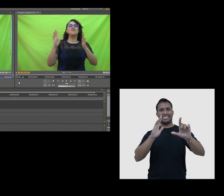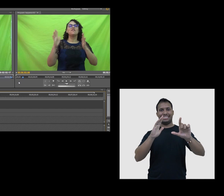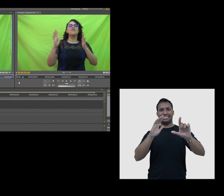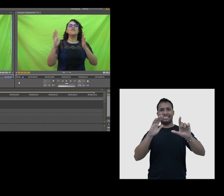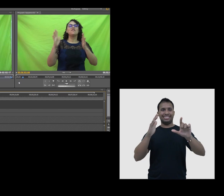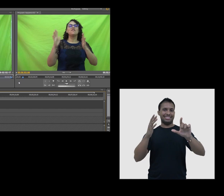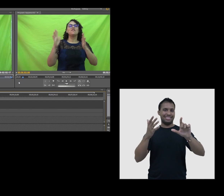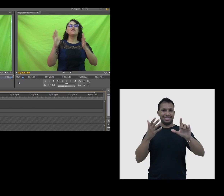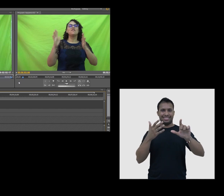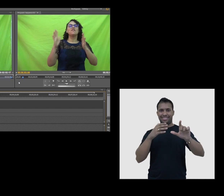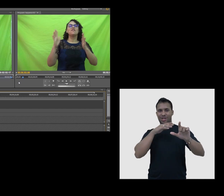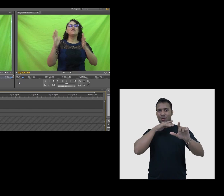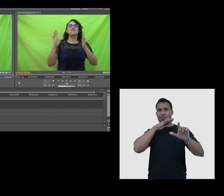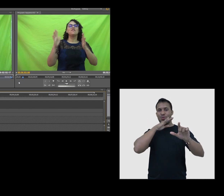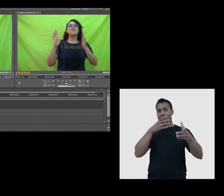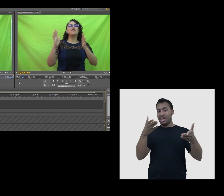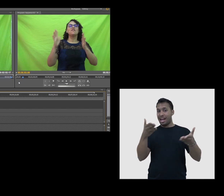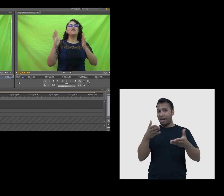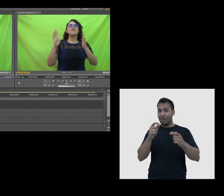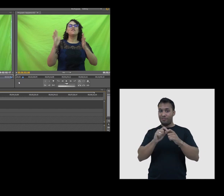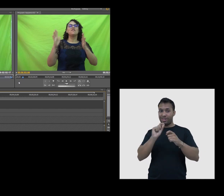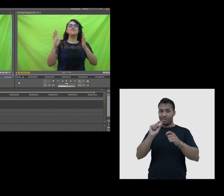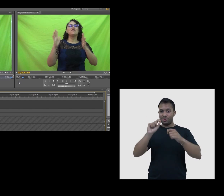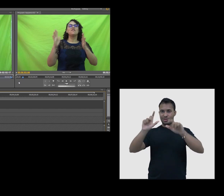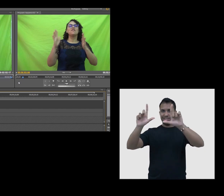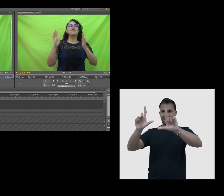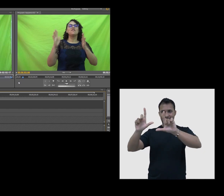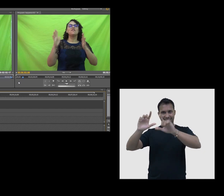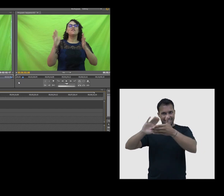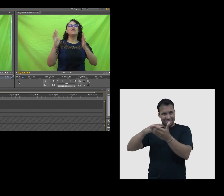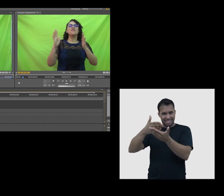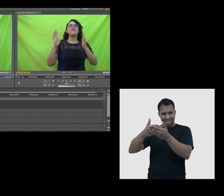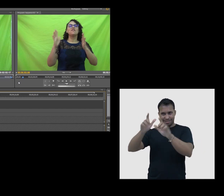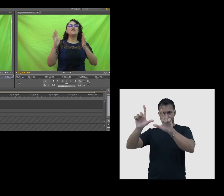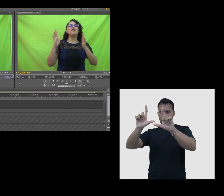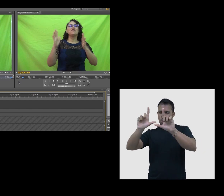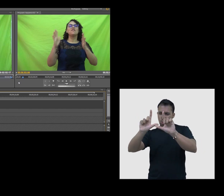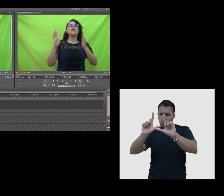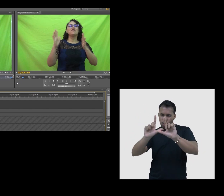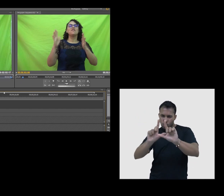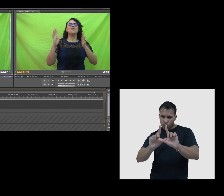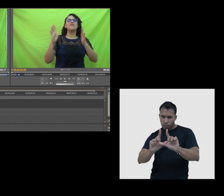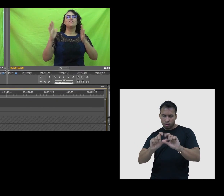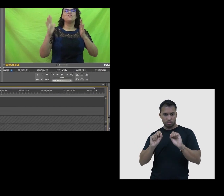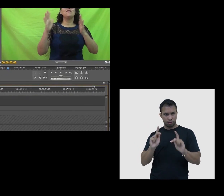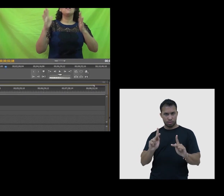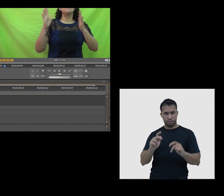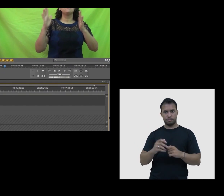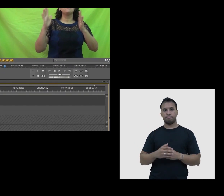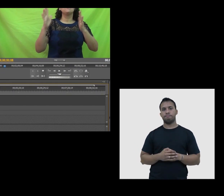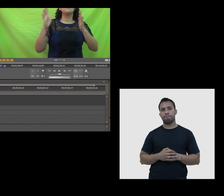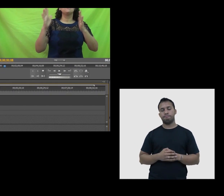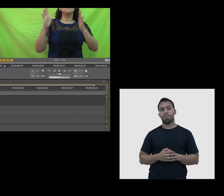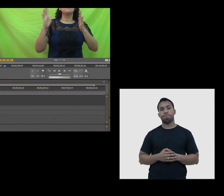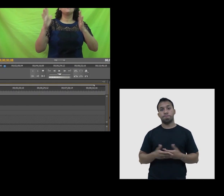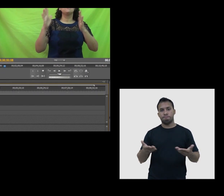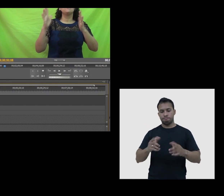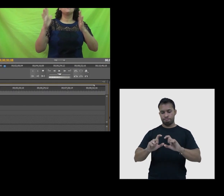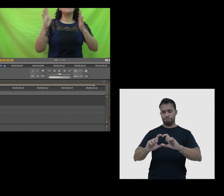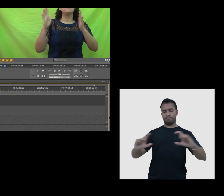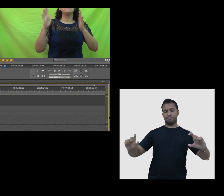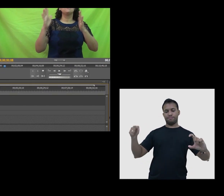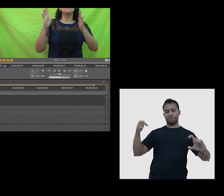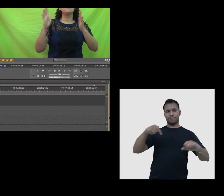vai reduzir o tamanho dessa camada do intérprete, né? Eu vou clicar sobre